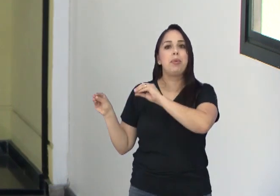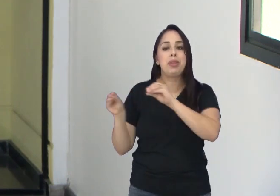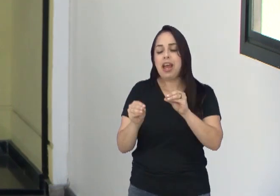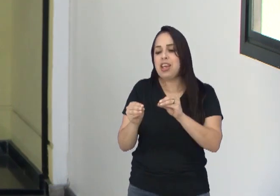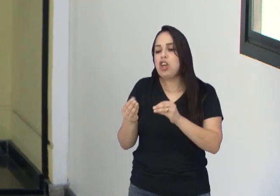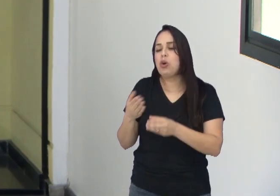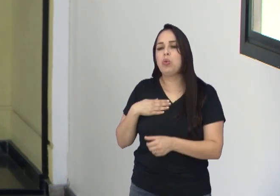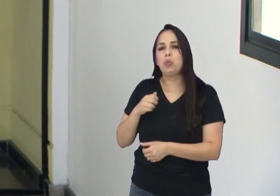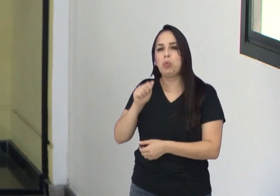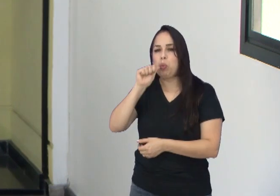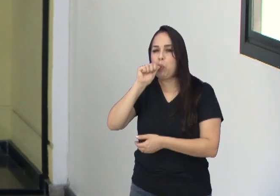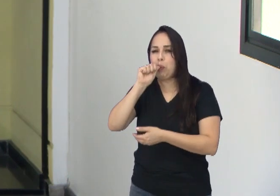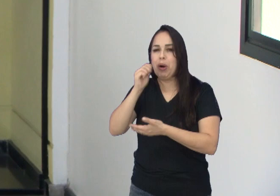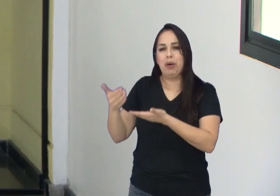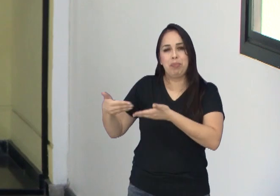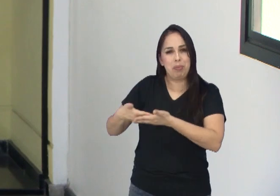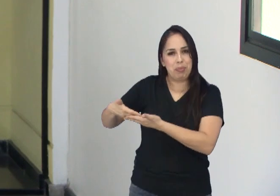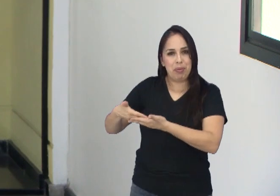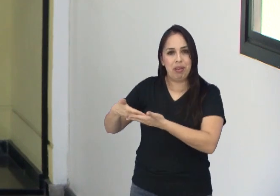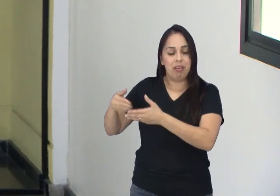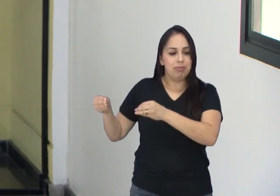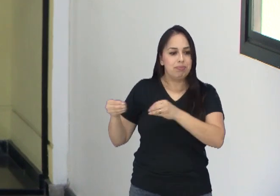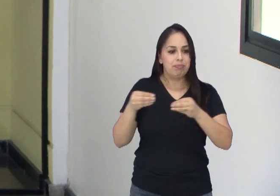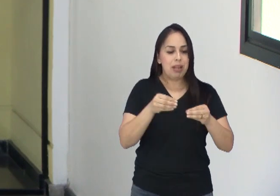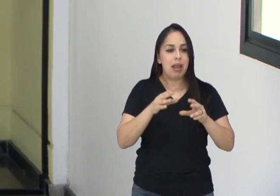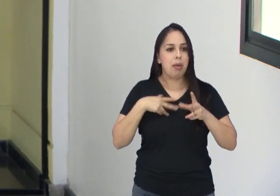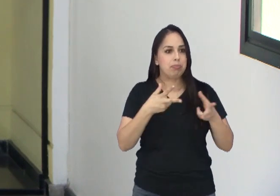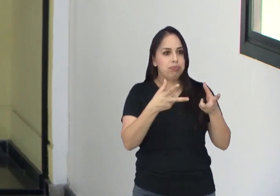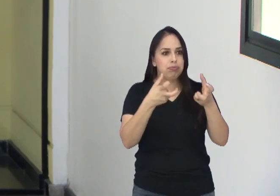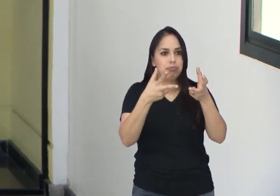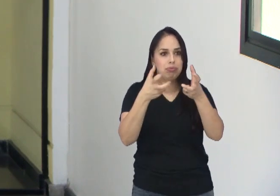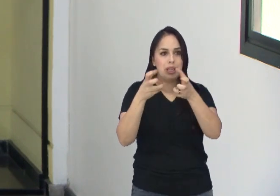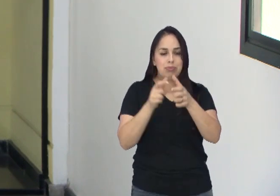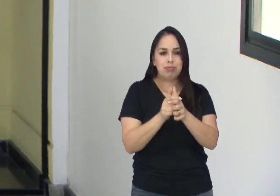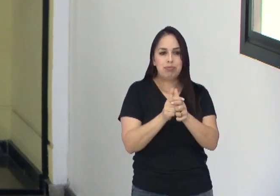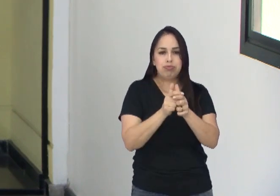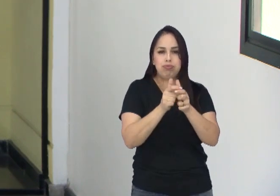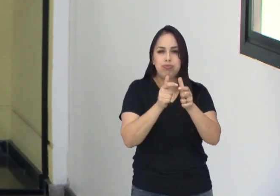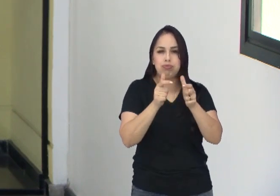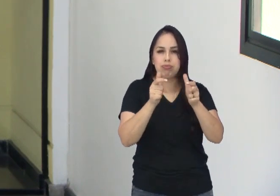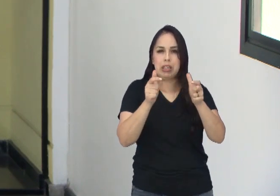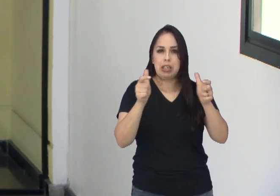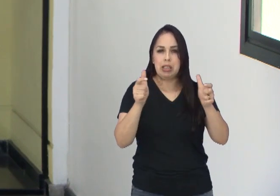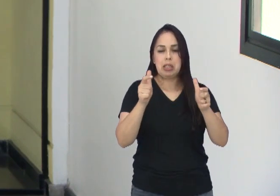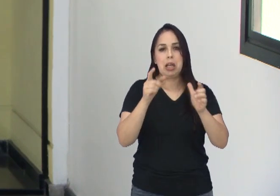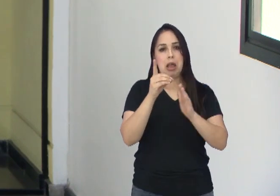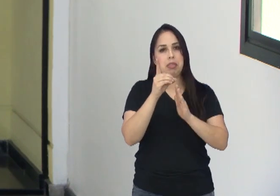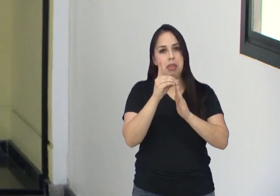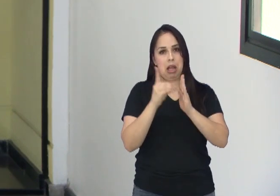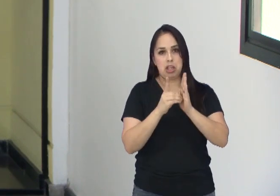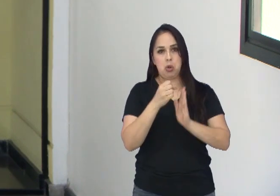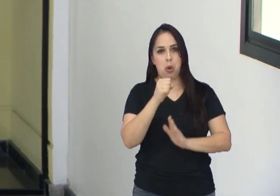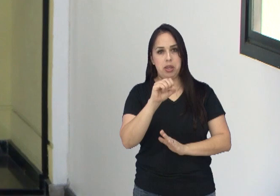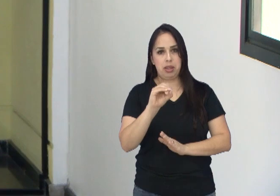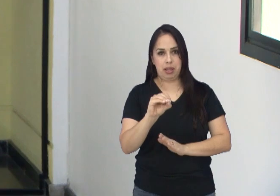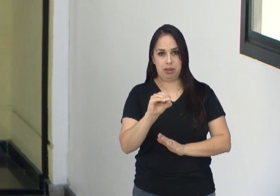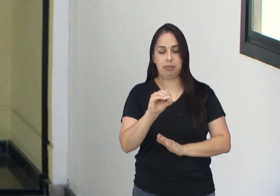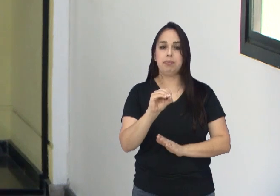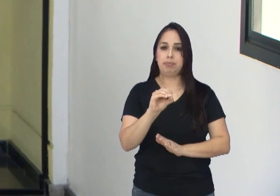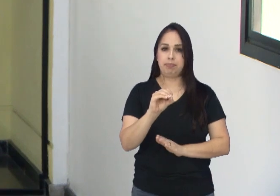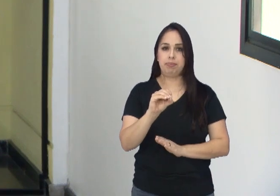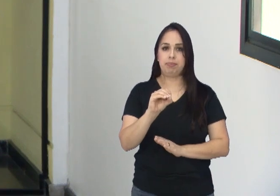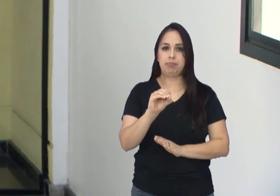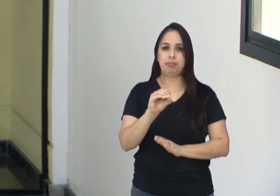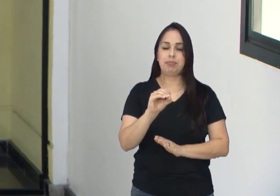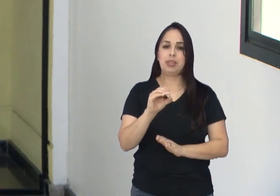bairro e praticamente eu vi toda a expansão do bairro na década de 80, principalmente ali.